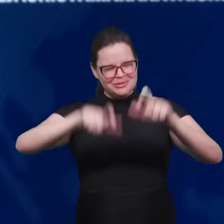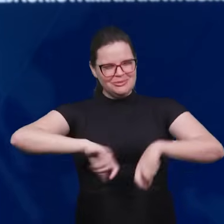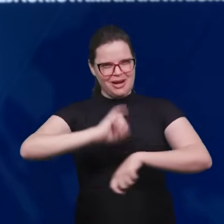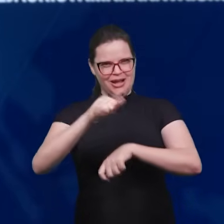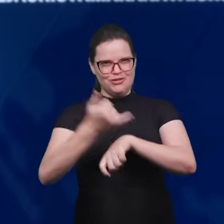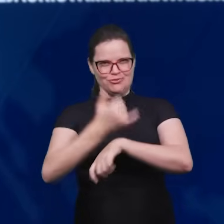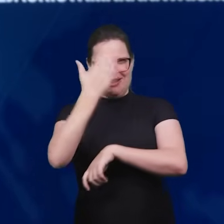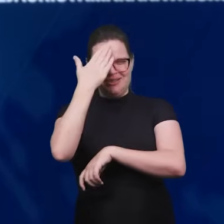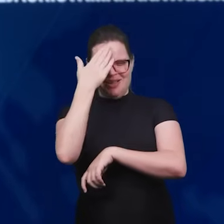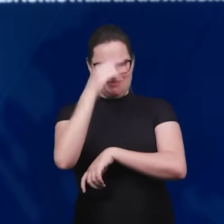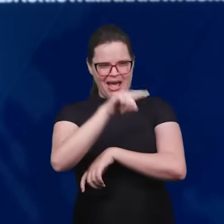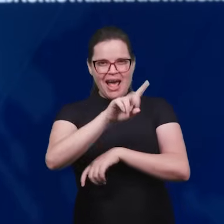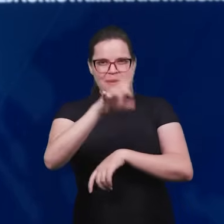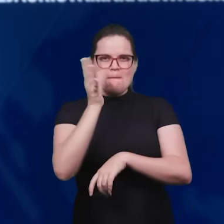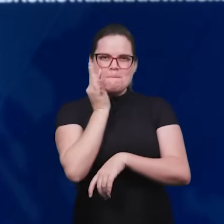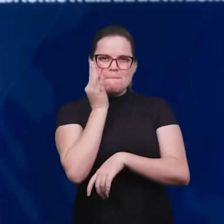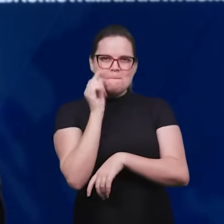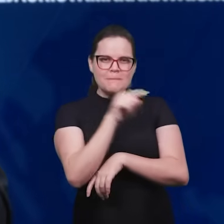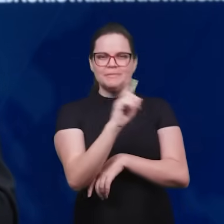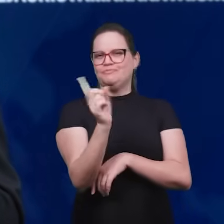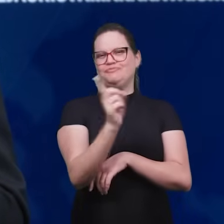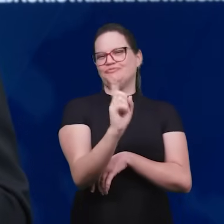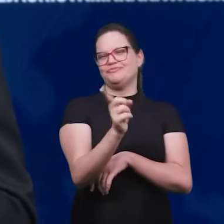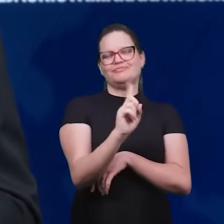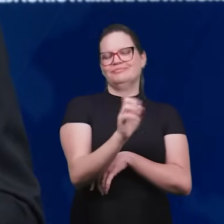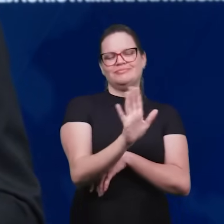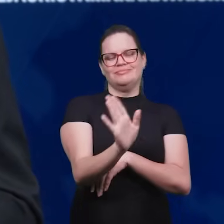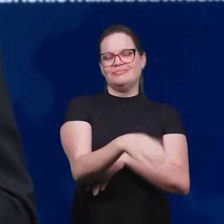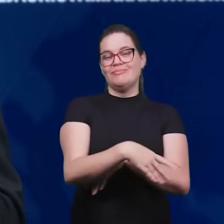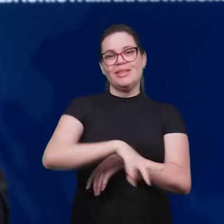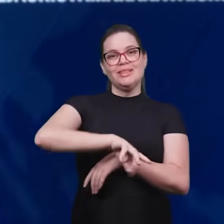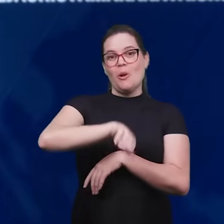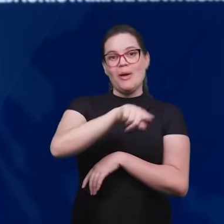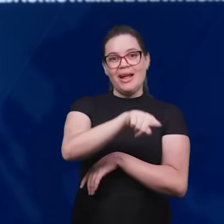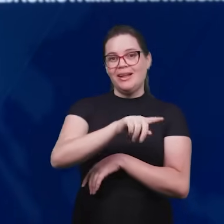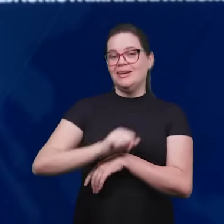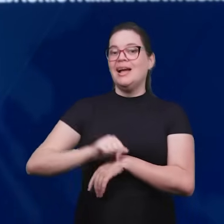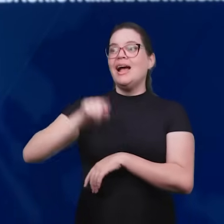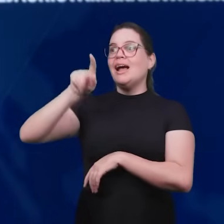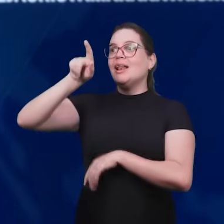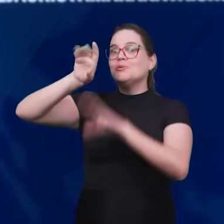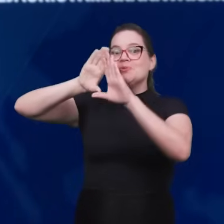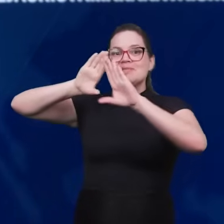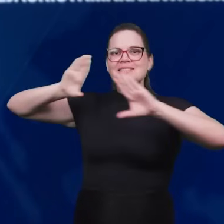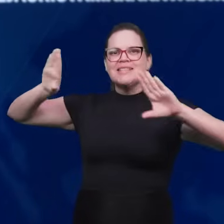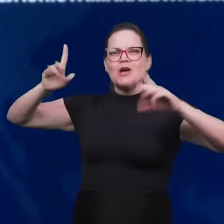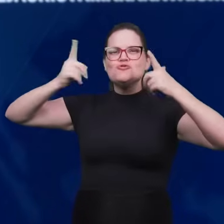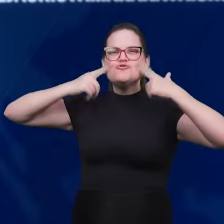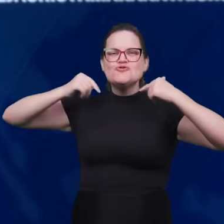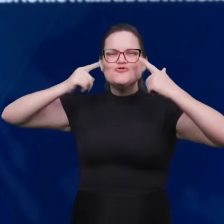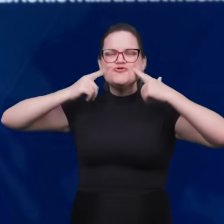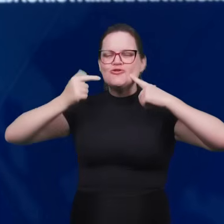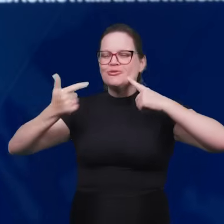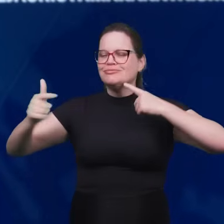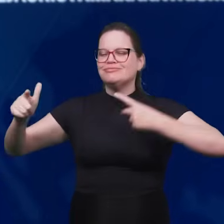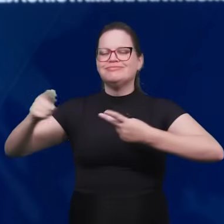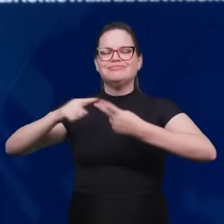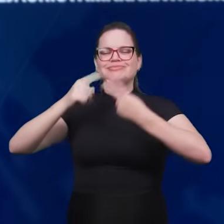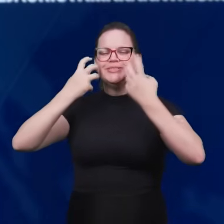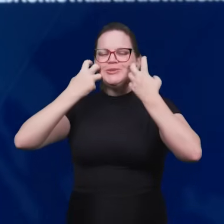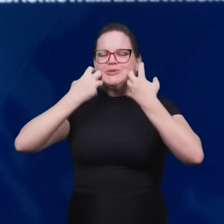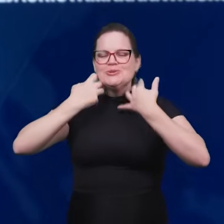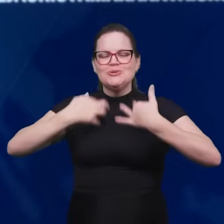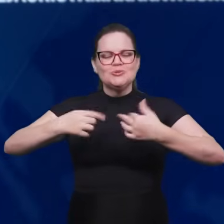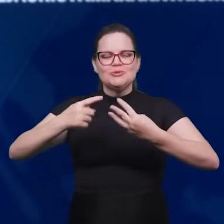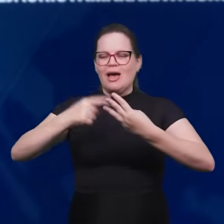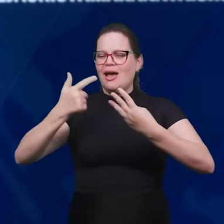não. Há uma Jerusalém onde não há choro, onde não há morte, onde não há lágrimas, onde não há angústia.